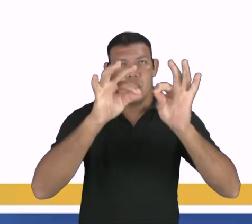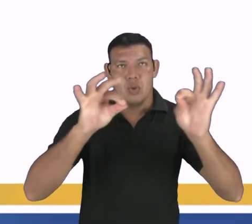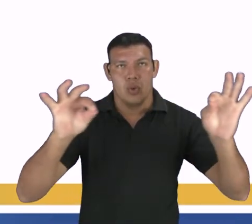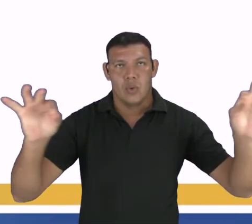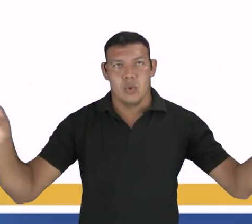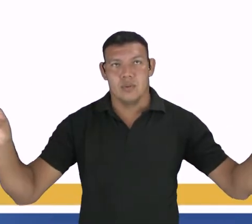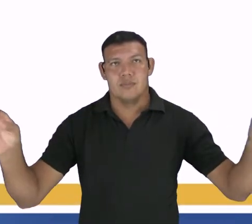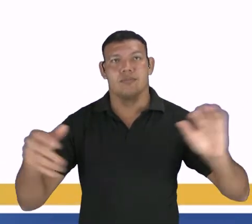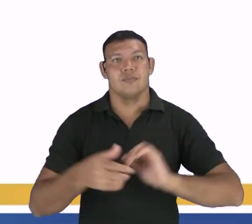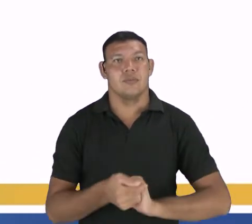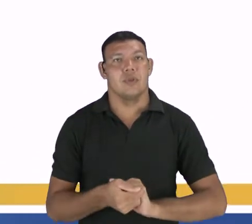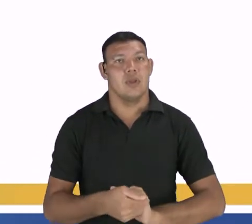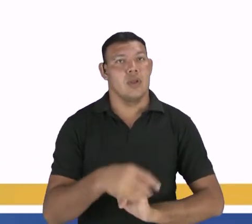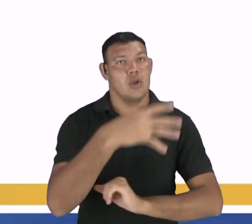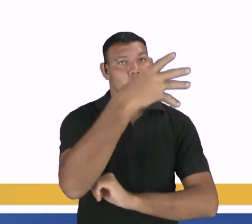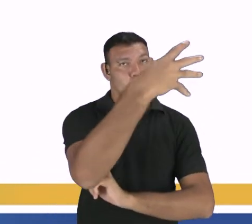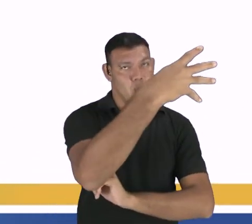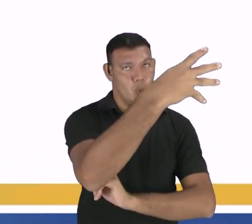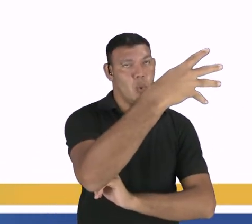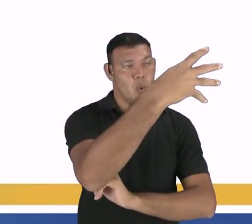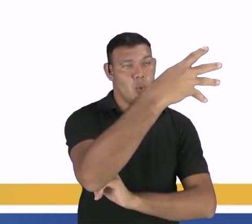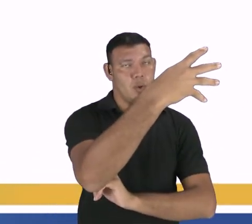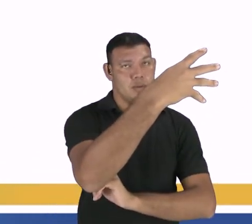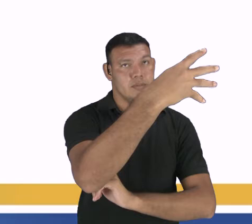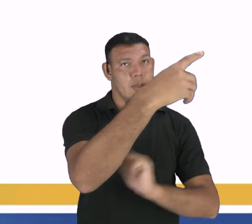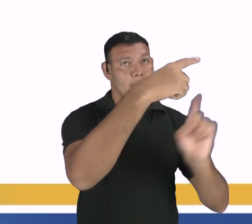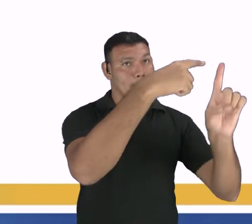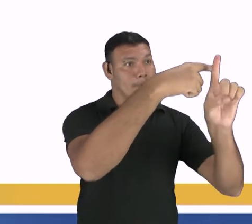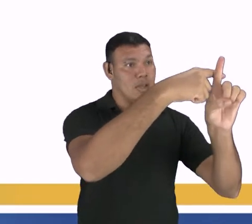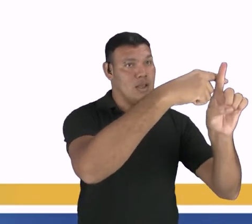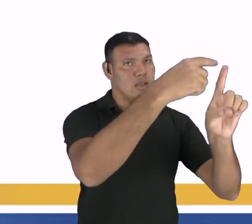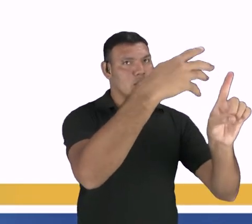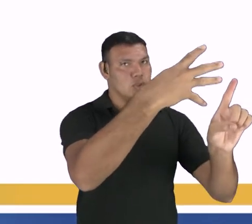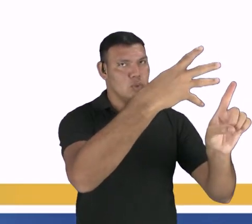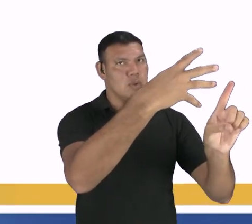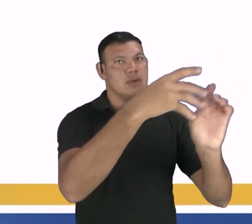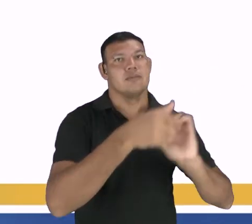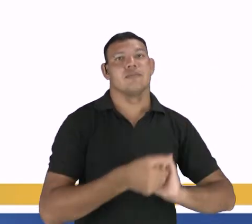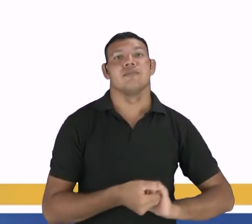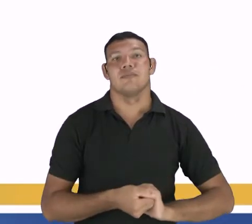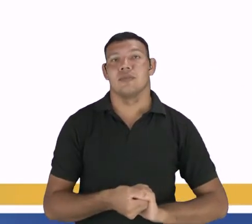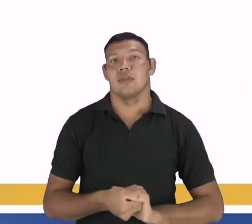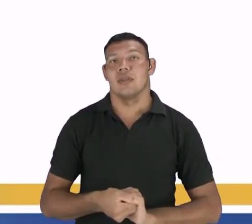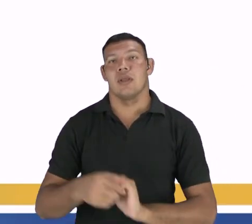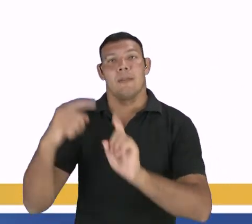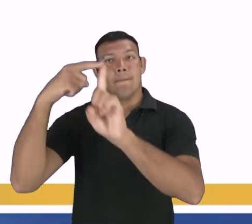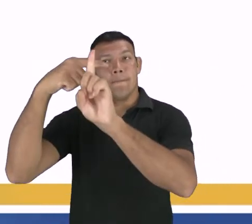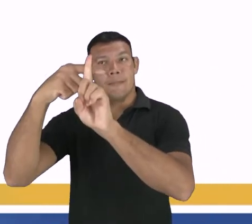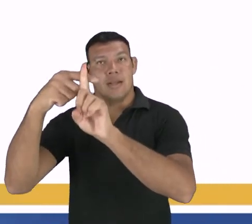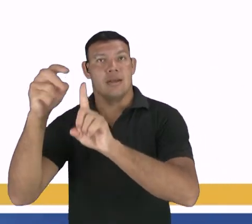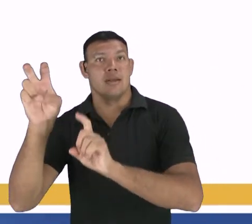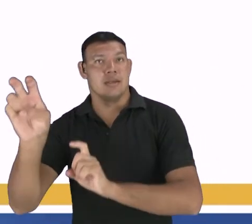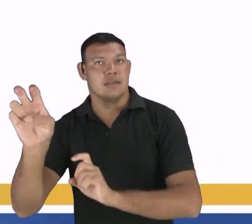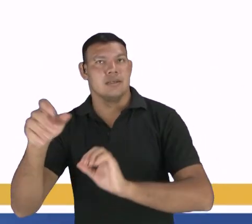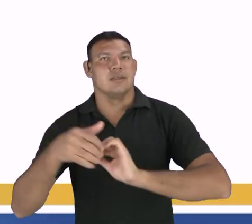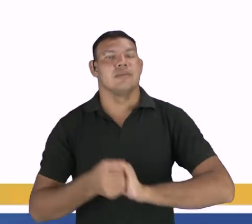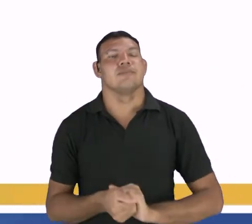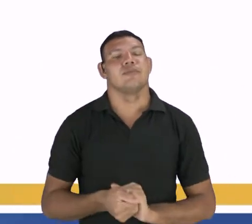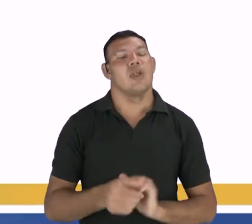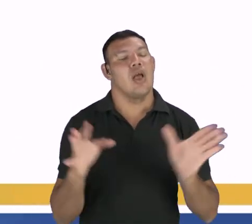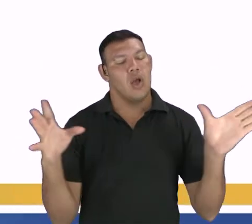5 pontos no segundo turno. Observe que ambos os números, né, têm sinais positivos, então nós